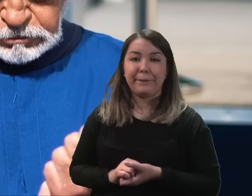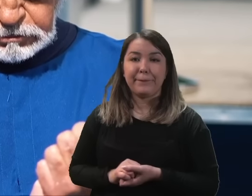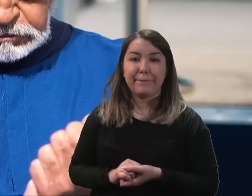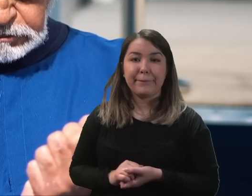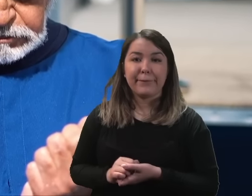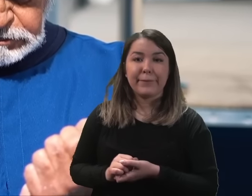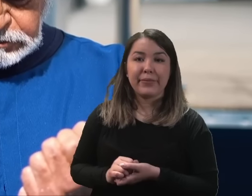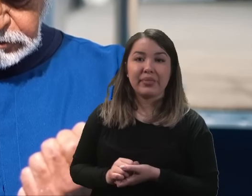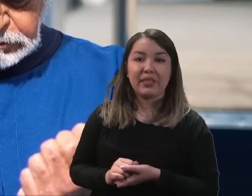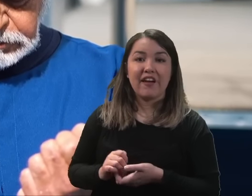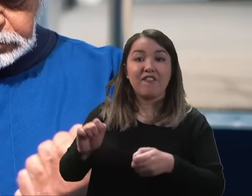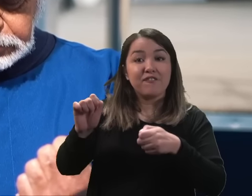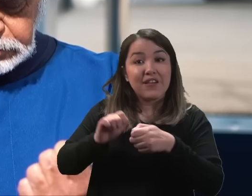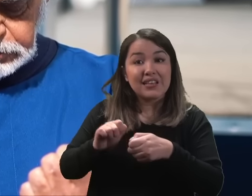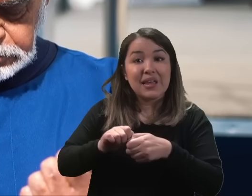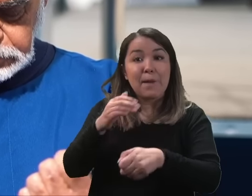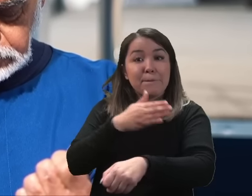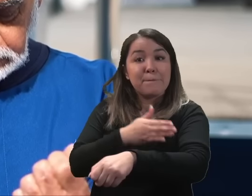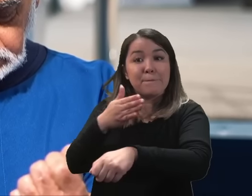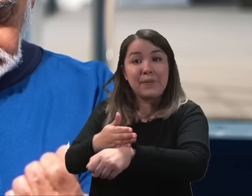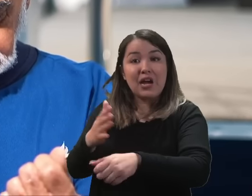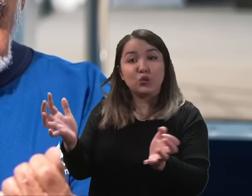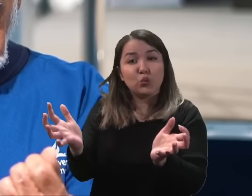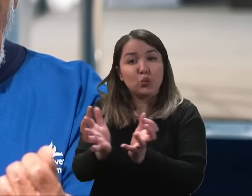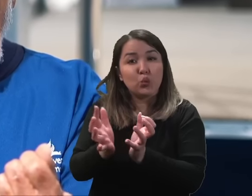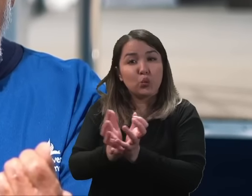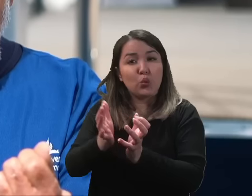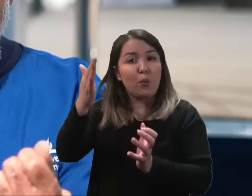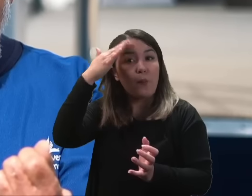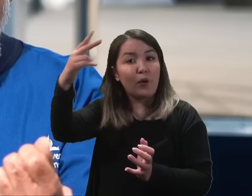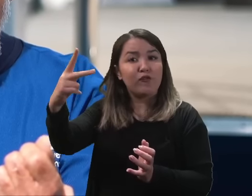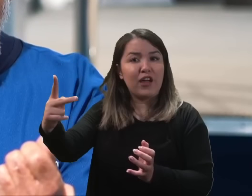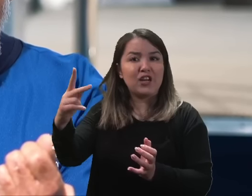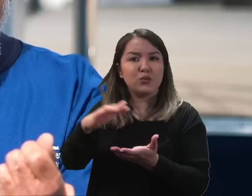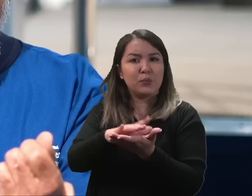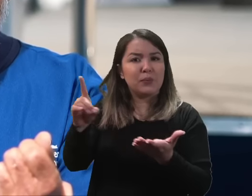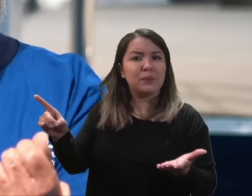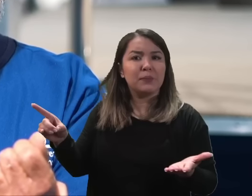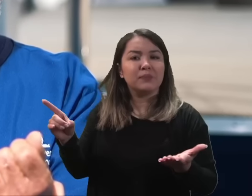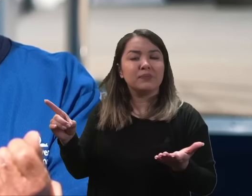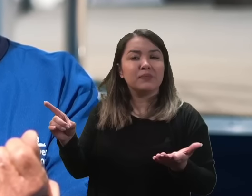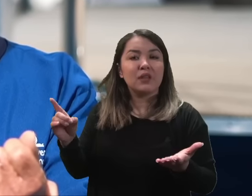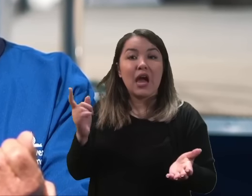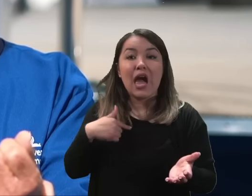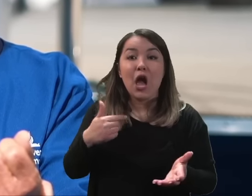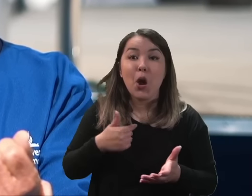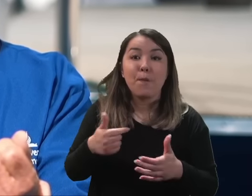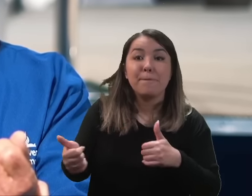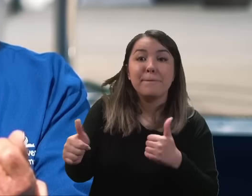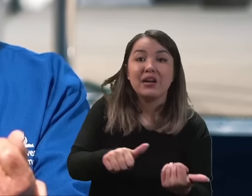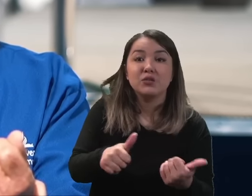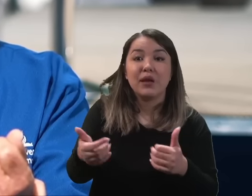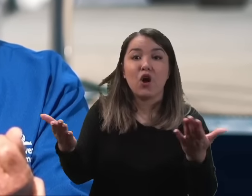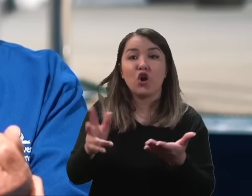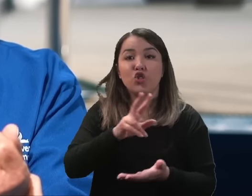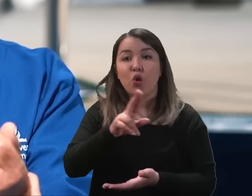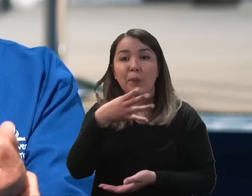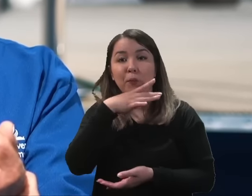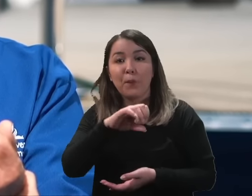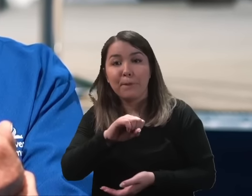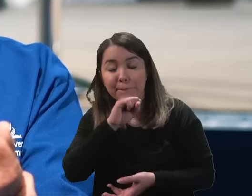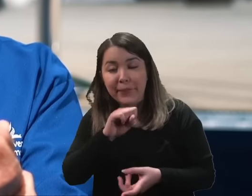fazeres parte deste movimento profético bíblico eu te batizo nesta hora em nome do pai